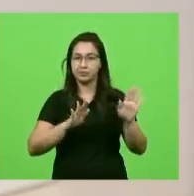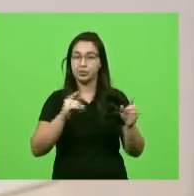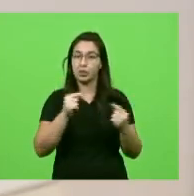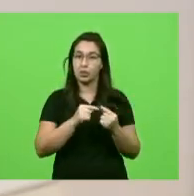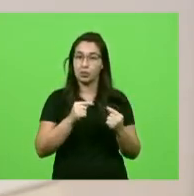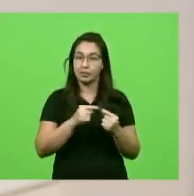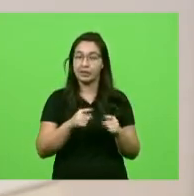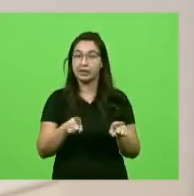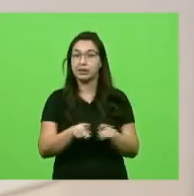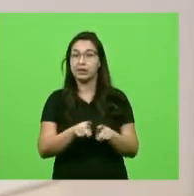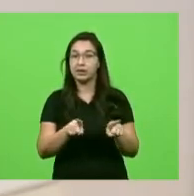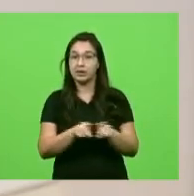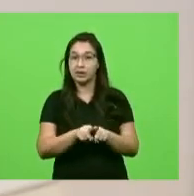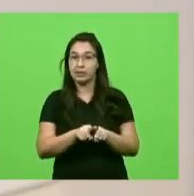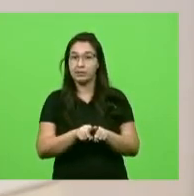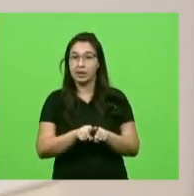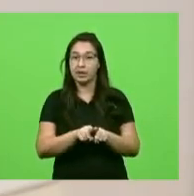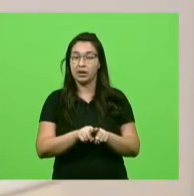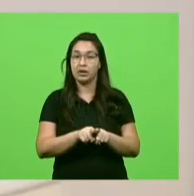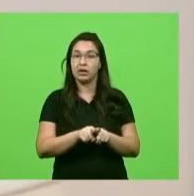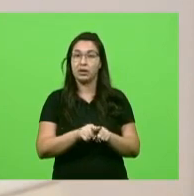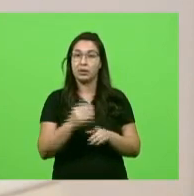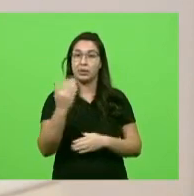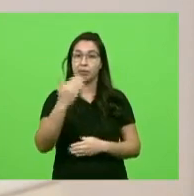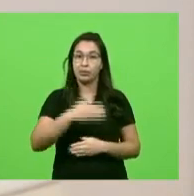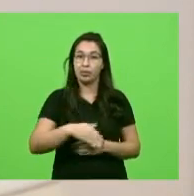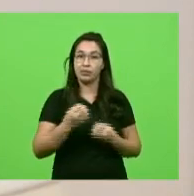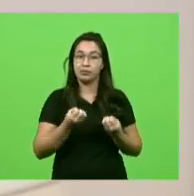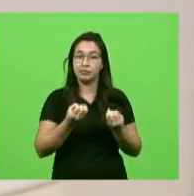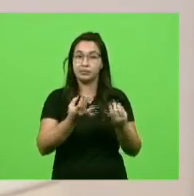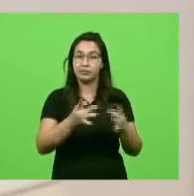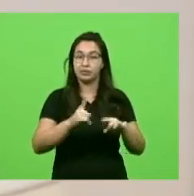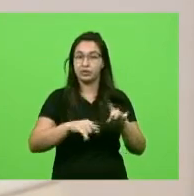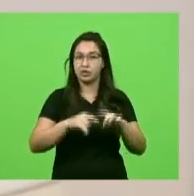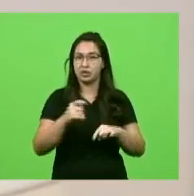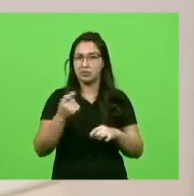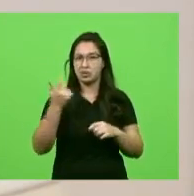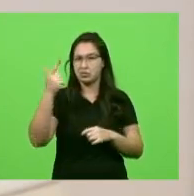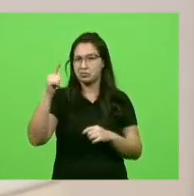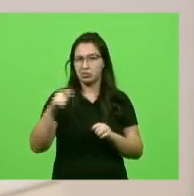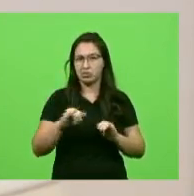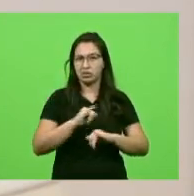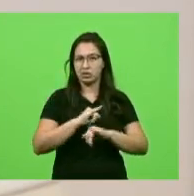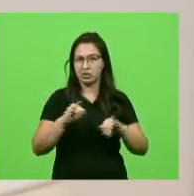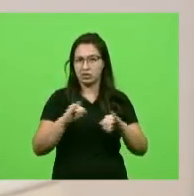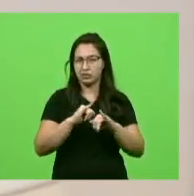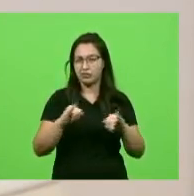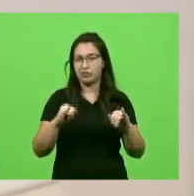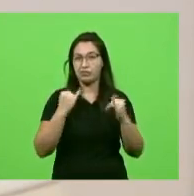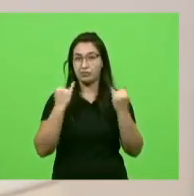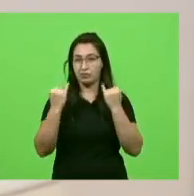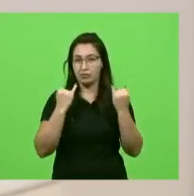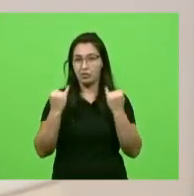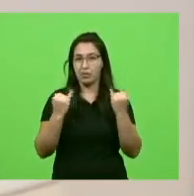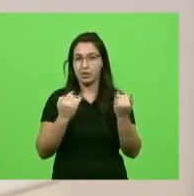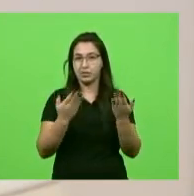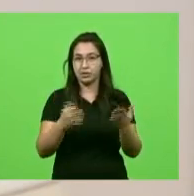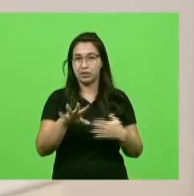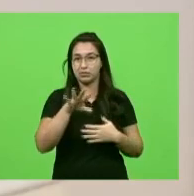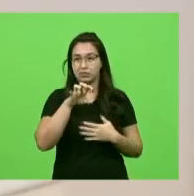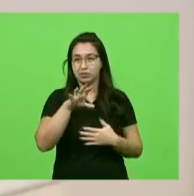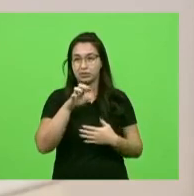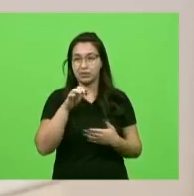do comprovante de despacho dos equipamentos e demais informações relativas ao traslado dos respiradores até seu destino